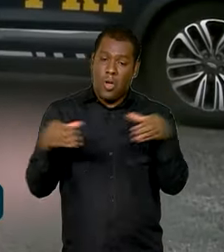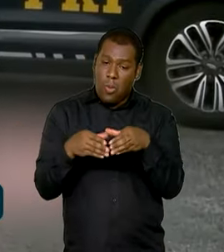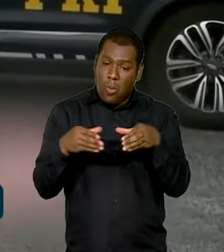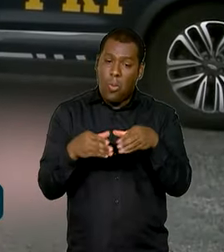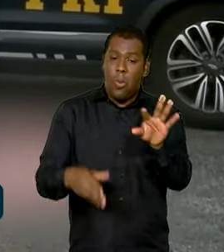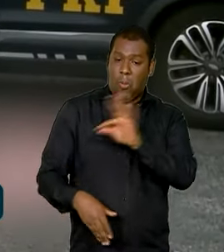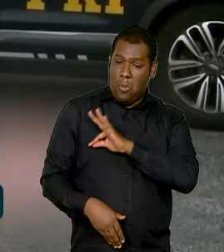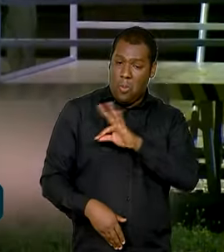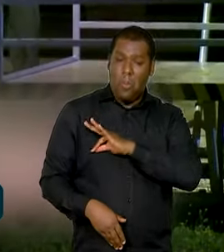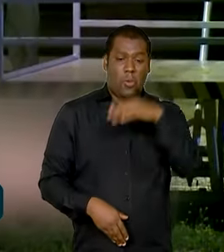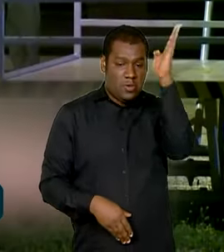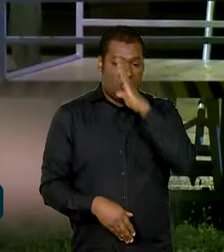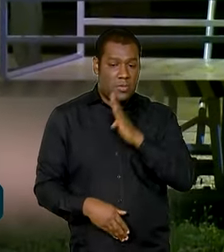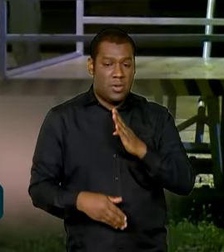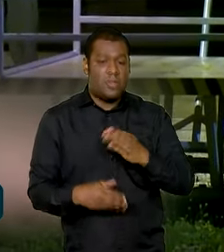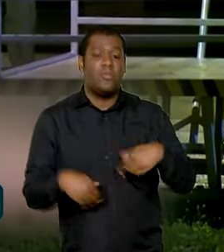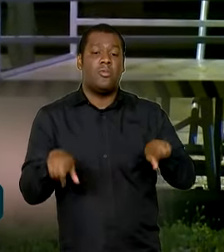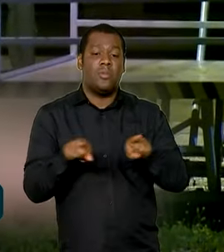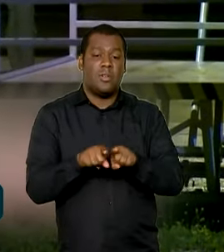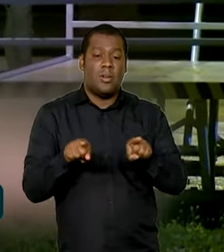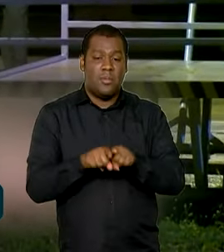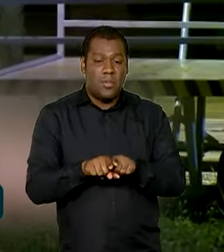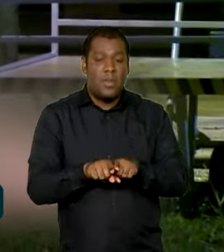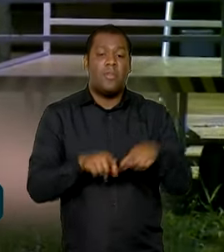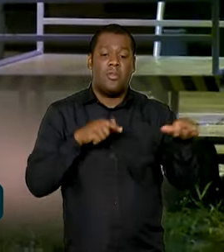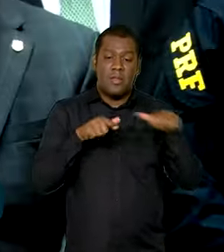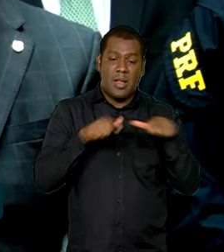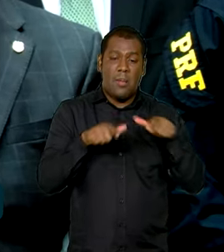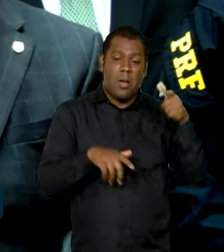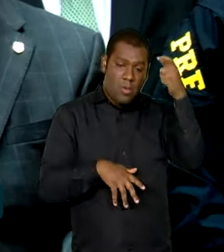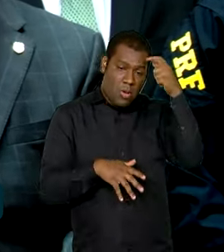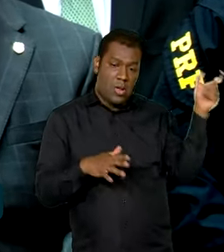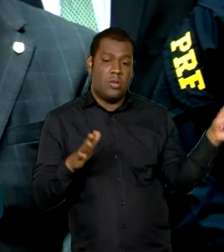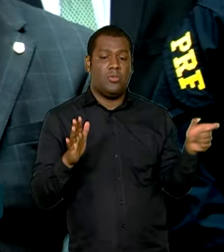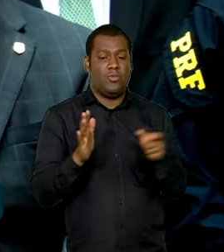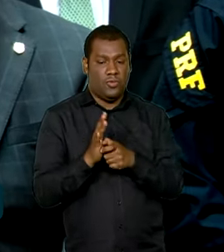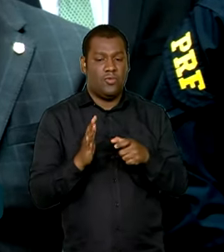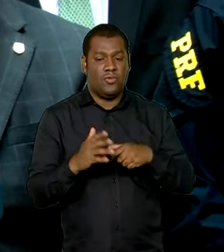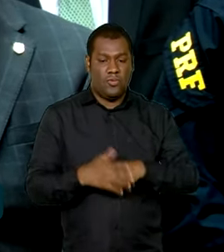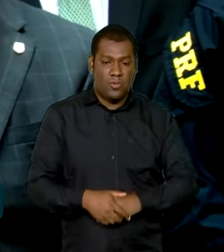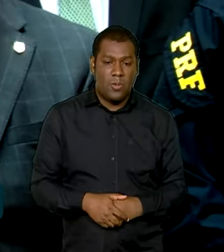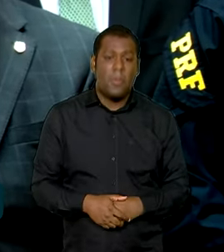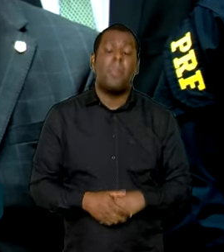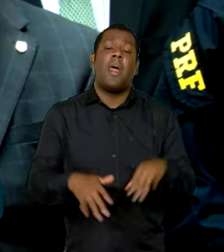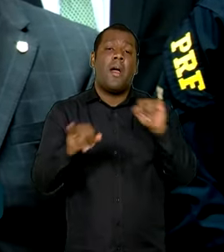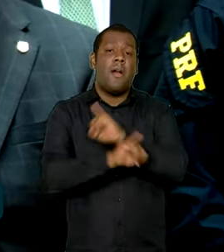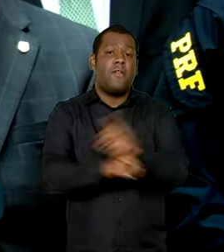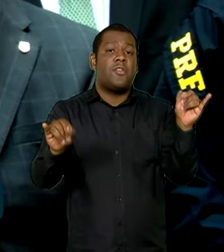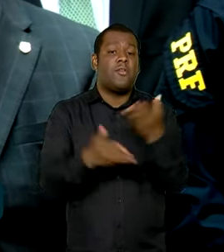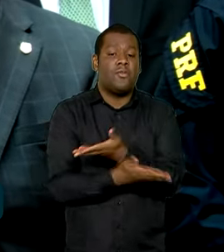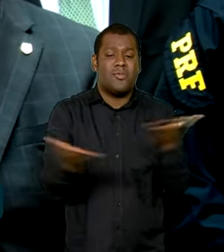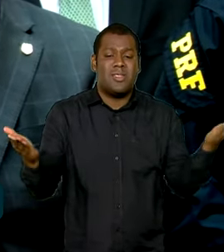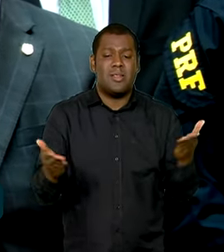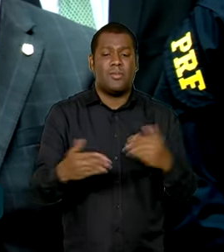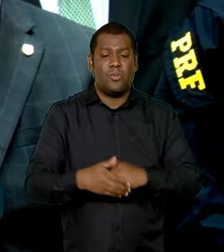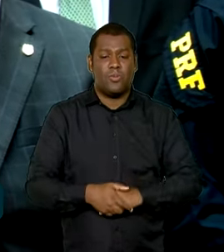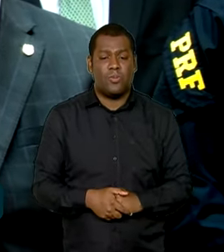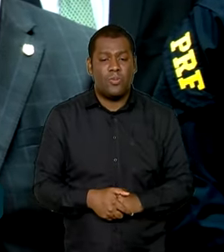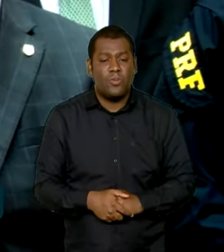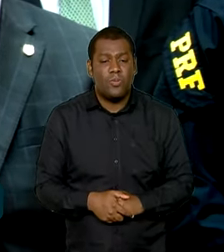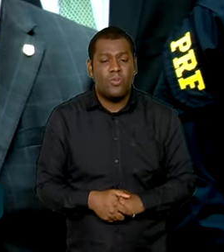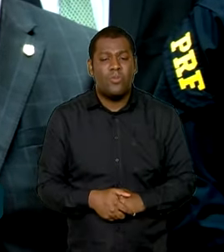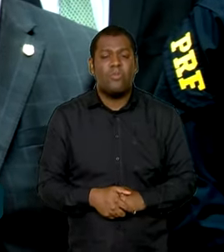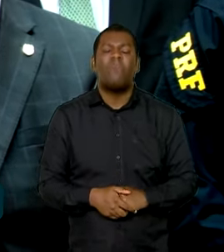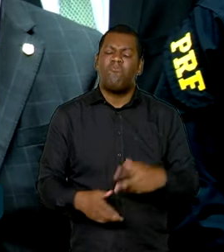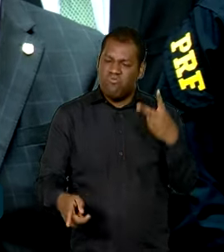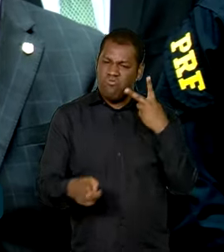segurança do país e o trabalho de inteligência eu quero afirmar a todos que é uma é uma